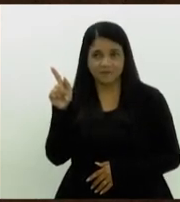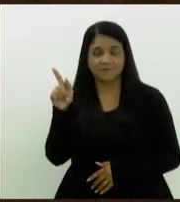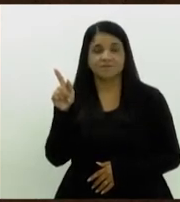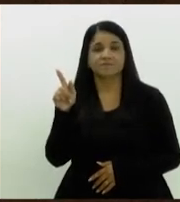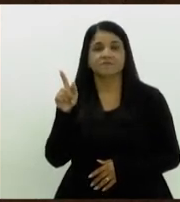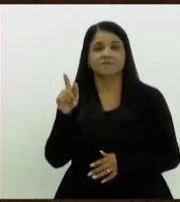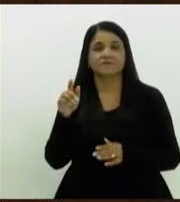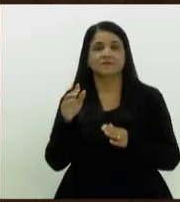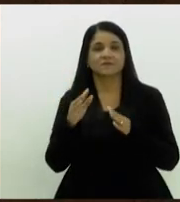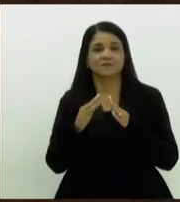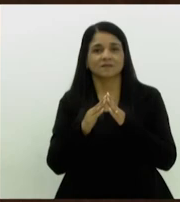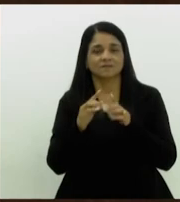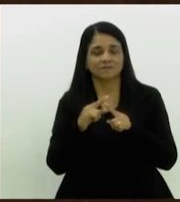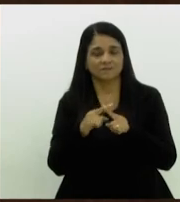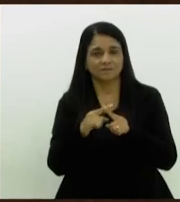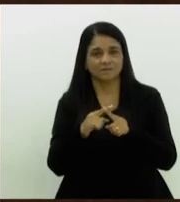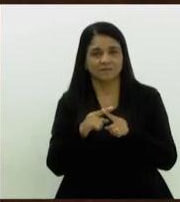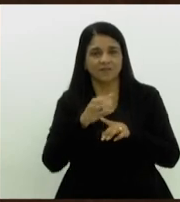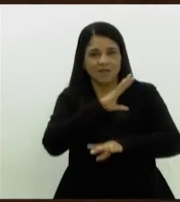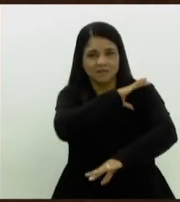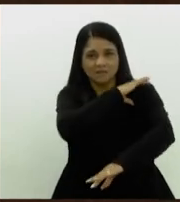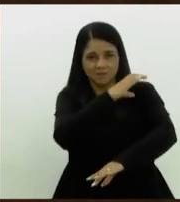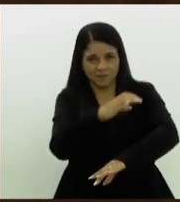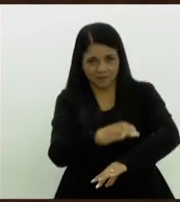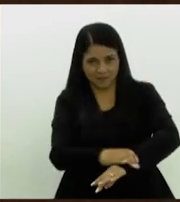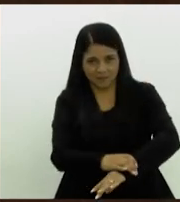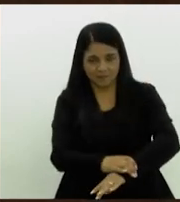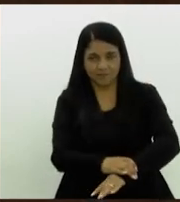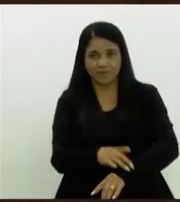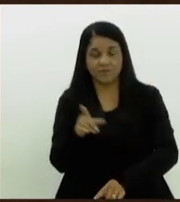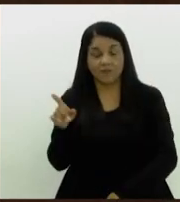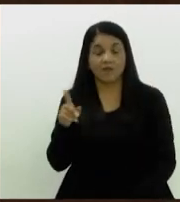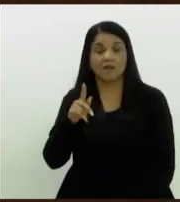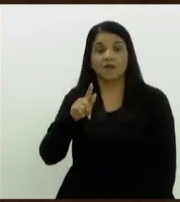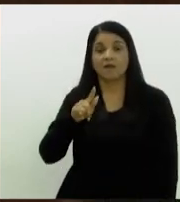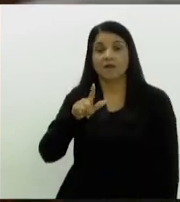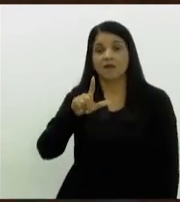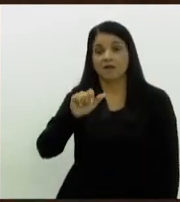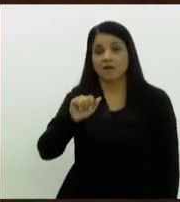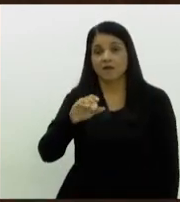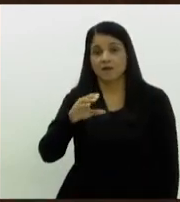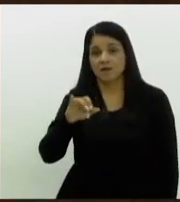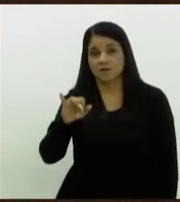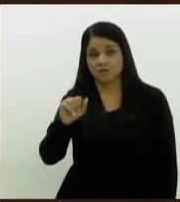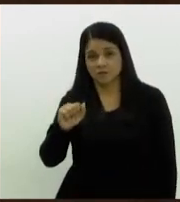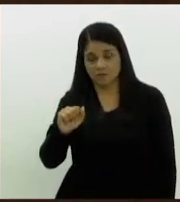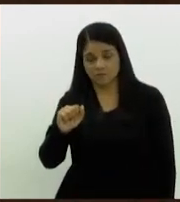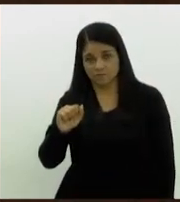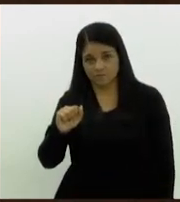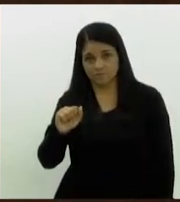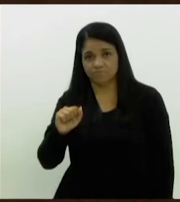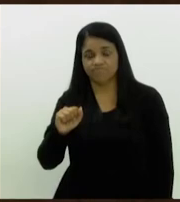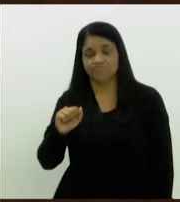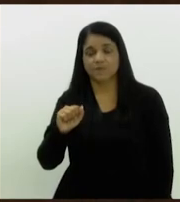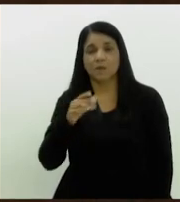Por que Gláucia? Gláucia perdeu os pais com 1 ano de idade.